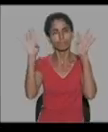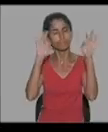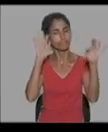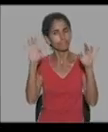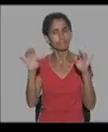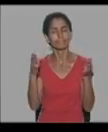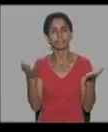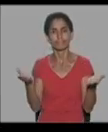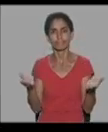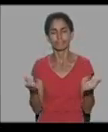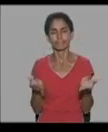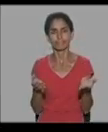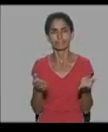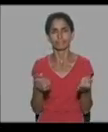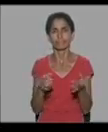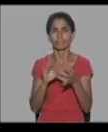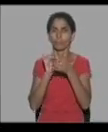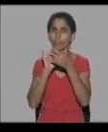em